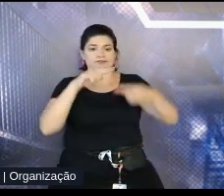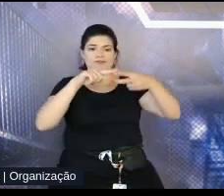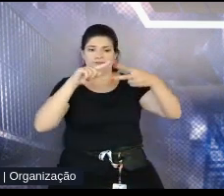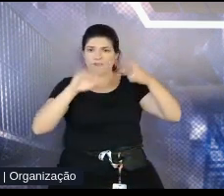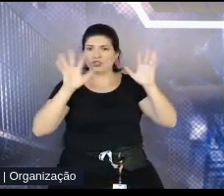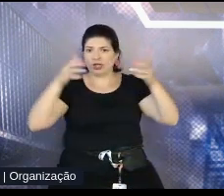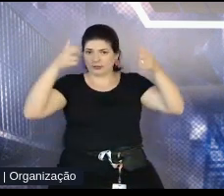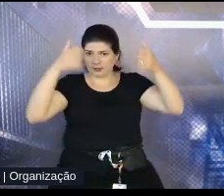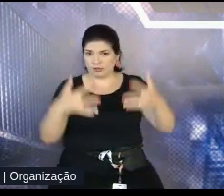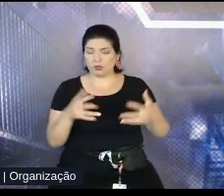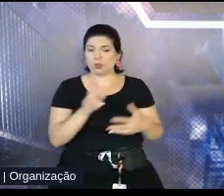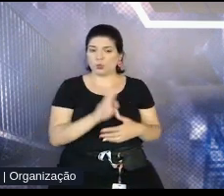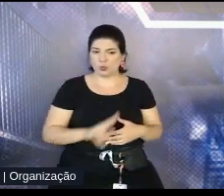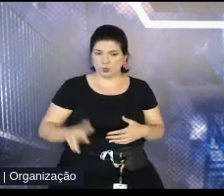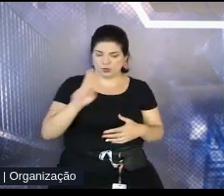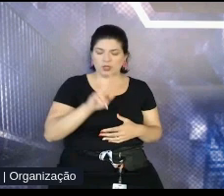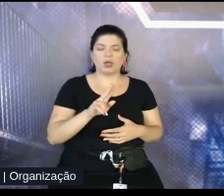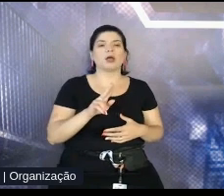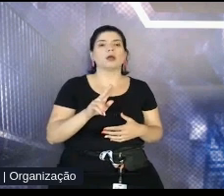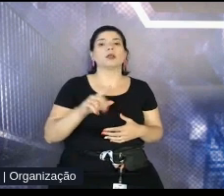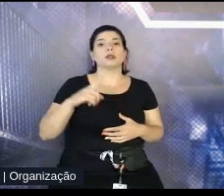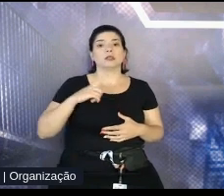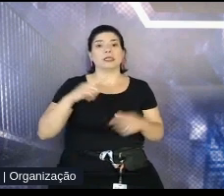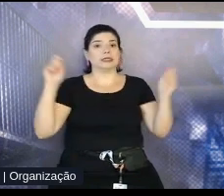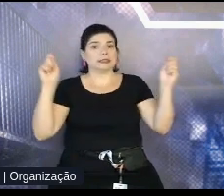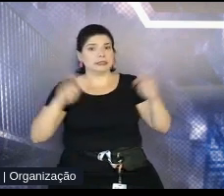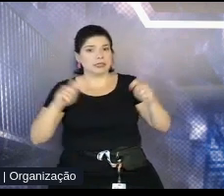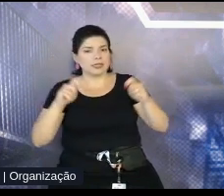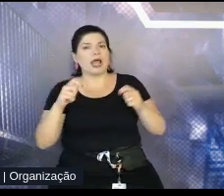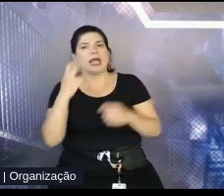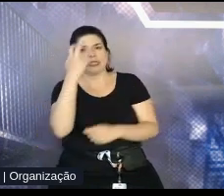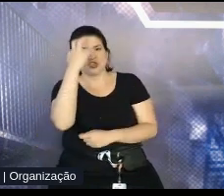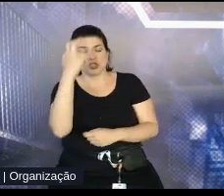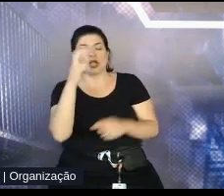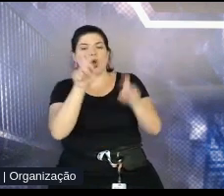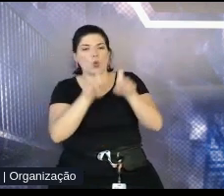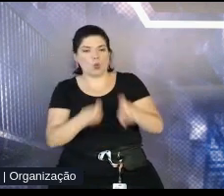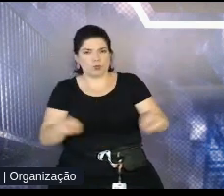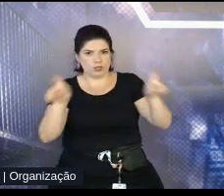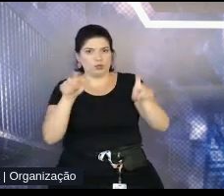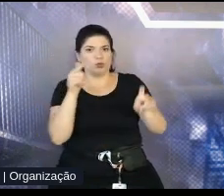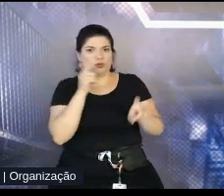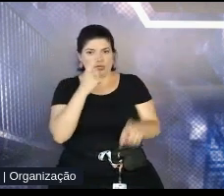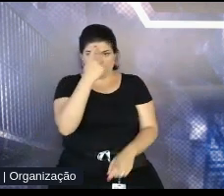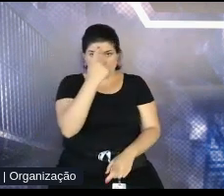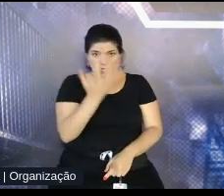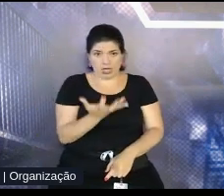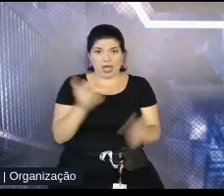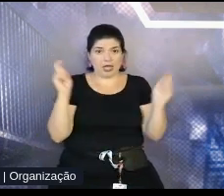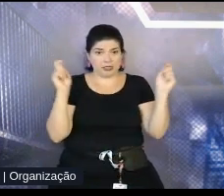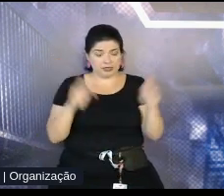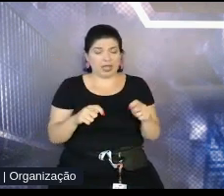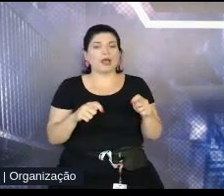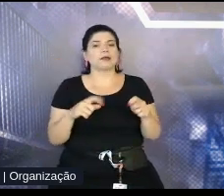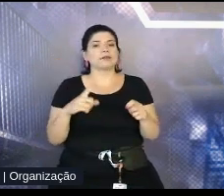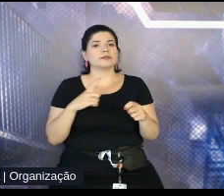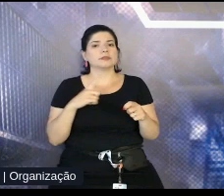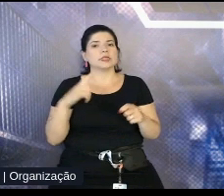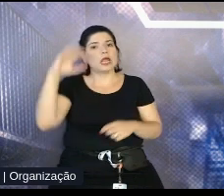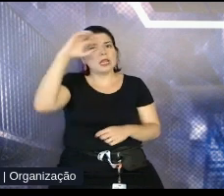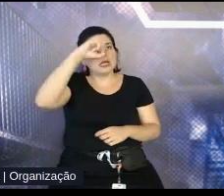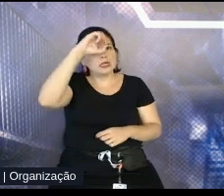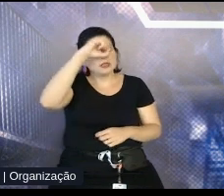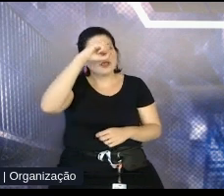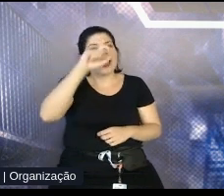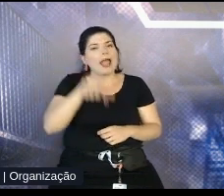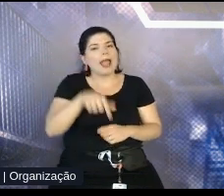de uso de modelos de OCR como uso de modelos de visão computacional, que já vão numa linha ali mais voltada para a parte de Deep Learning, né? Eles são modelos